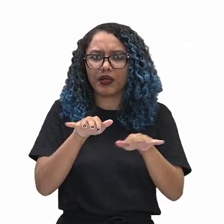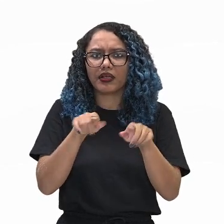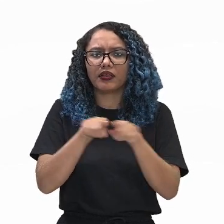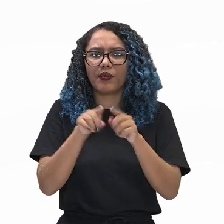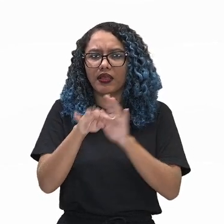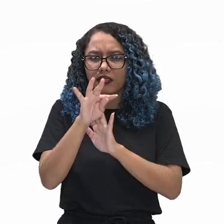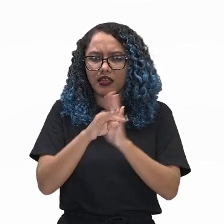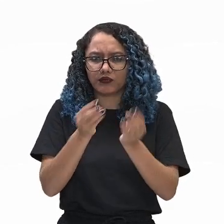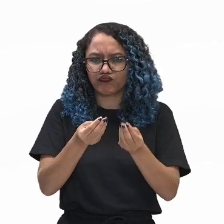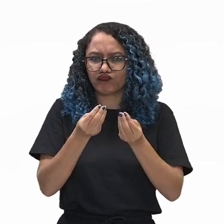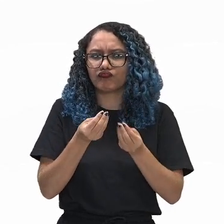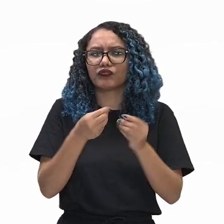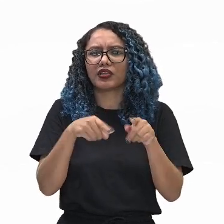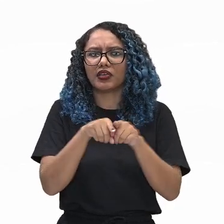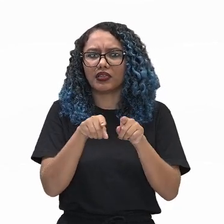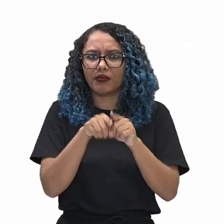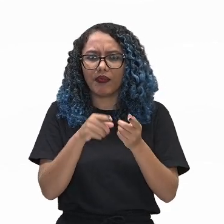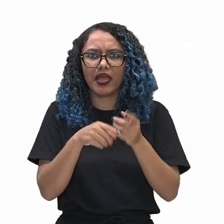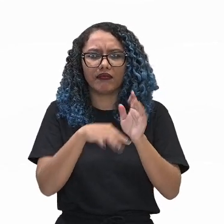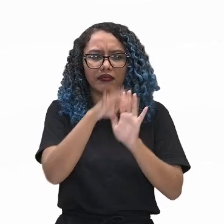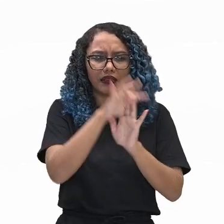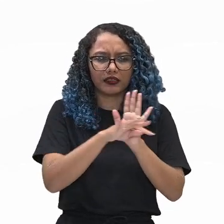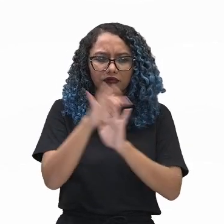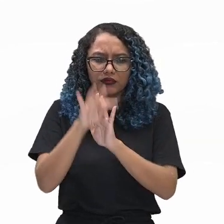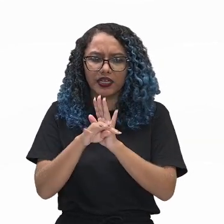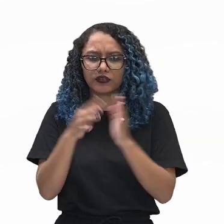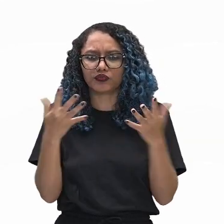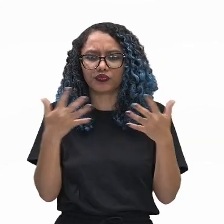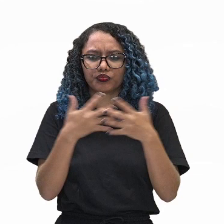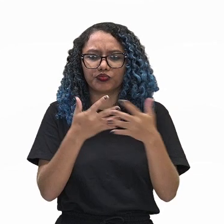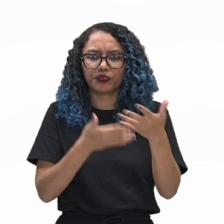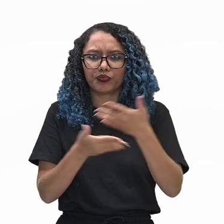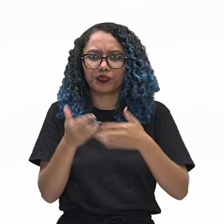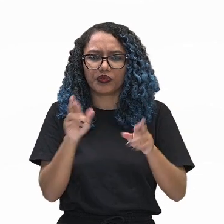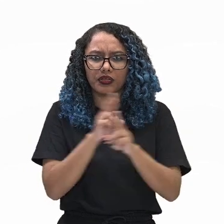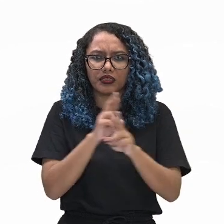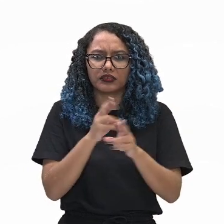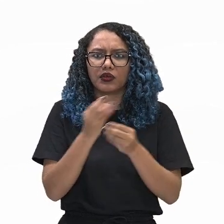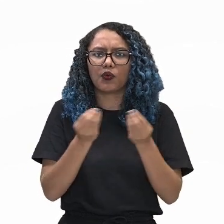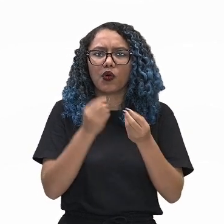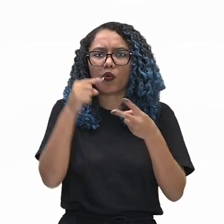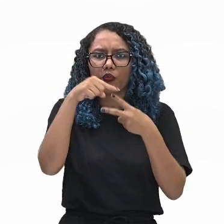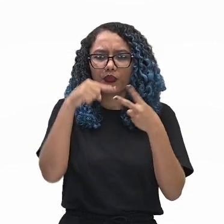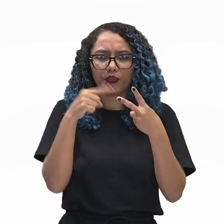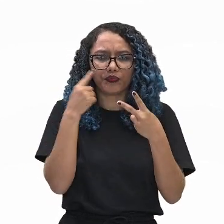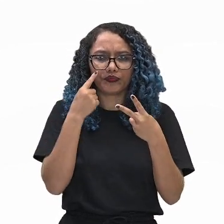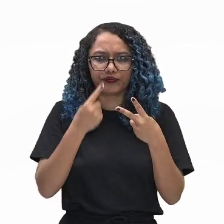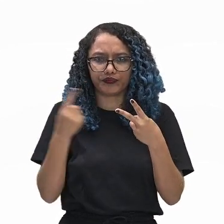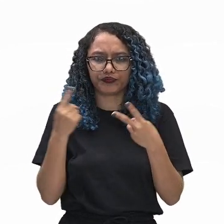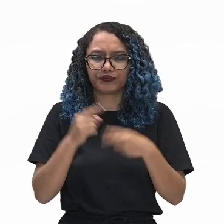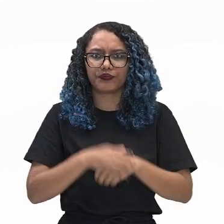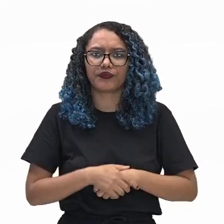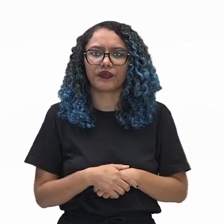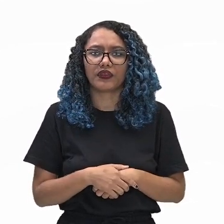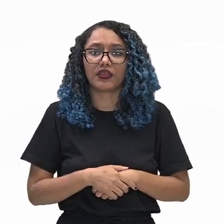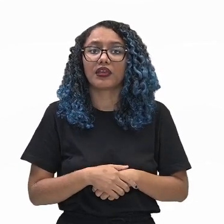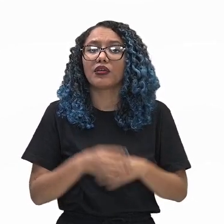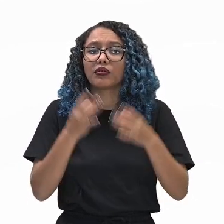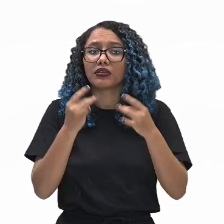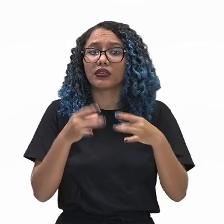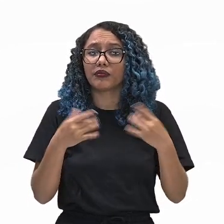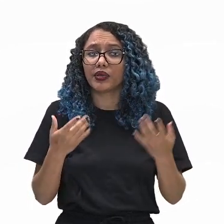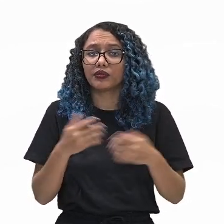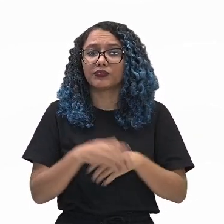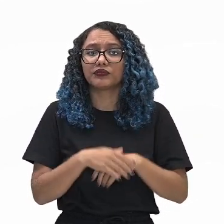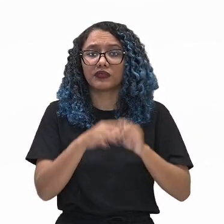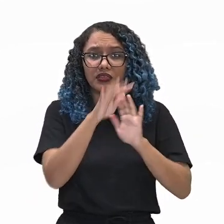circulação e recepção de textos, dialogia entre textos, intertextualidade e interdiscursividade. E o detalhamento?